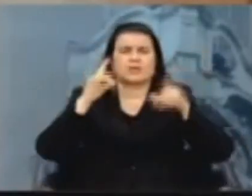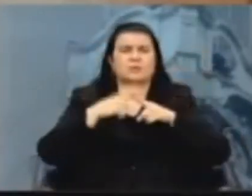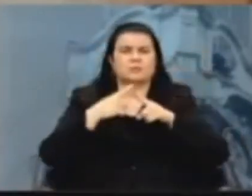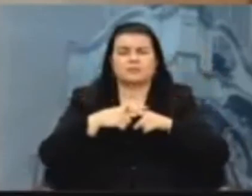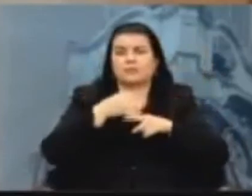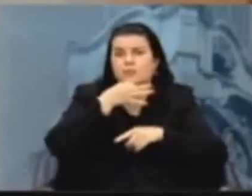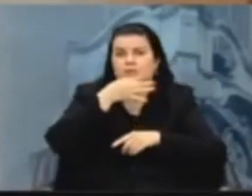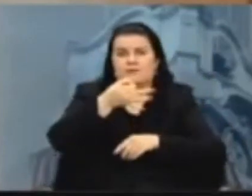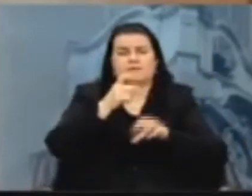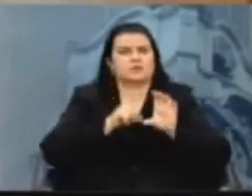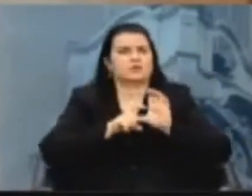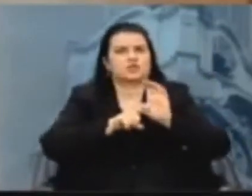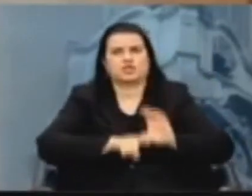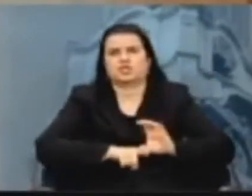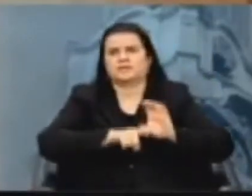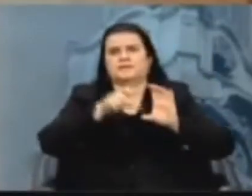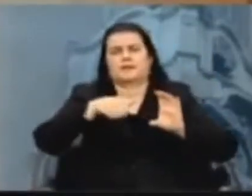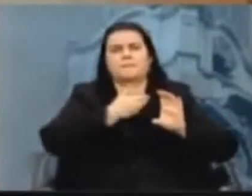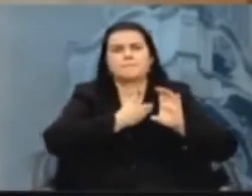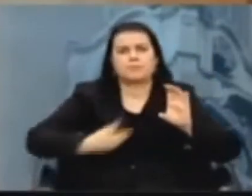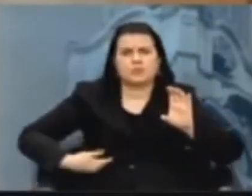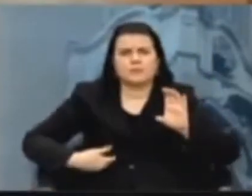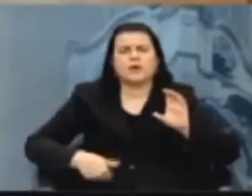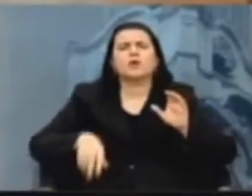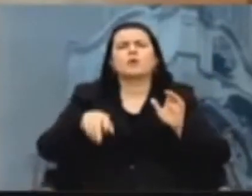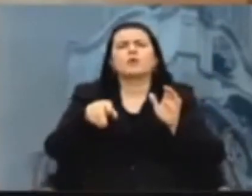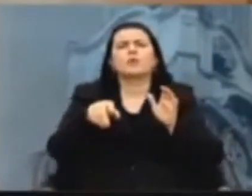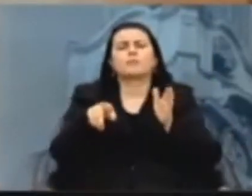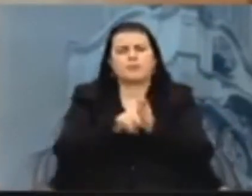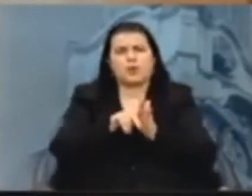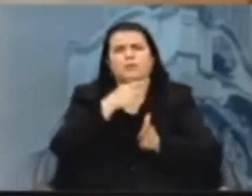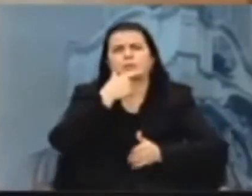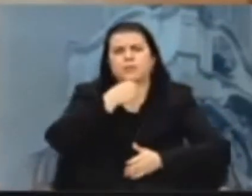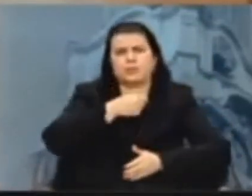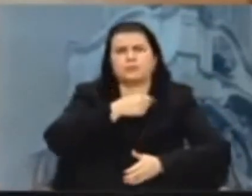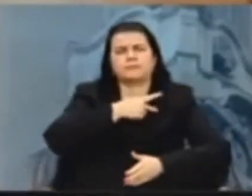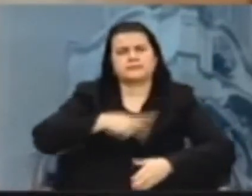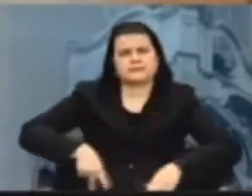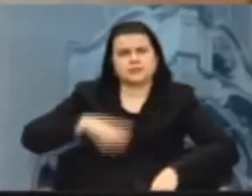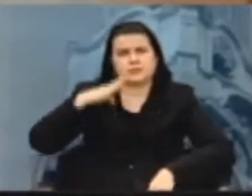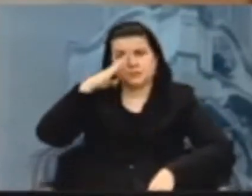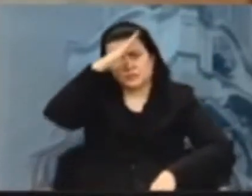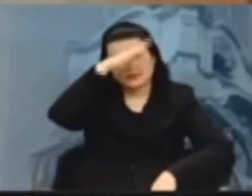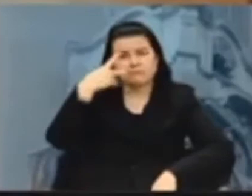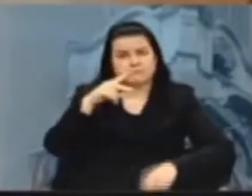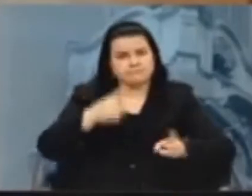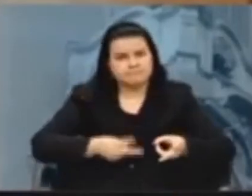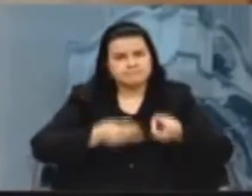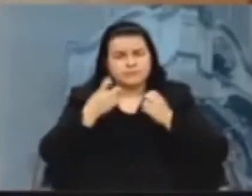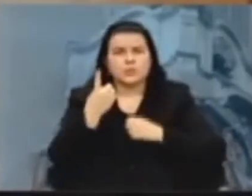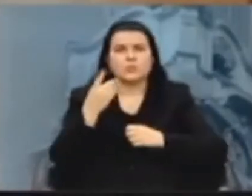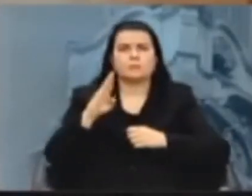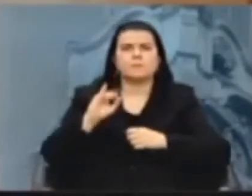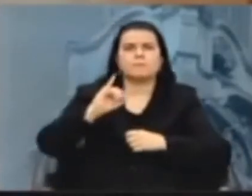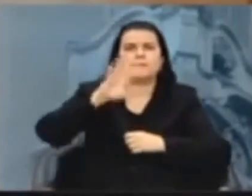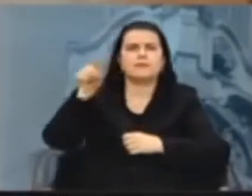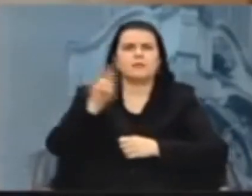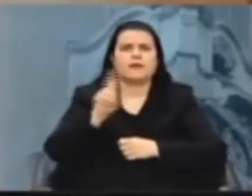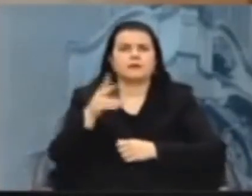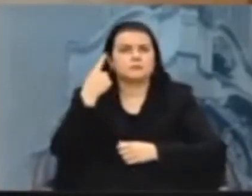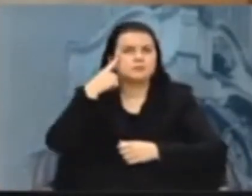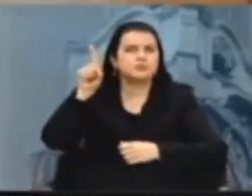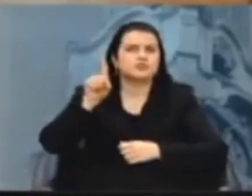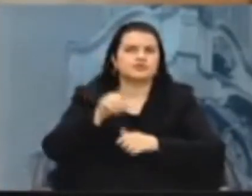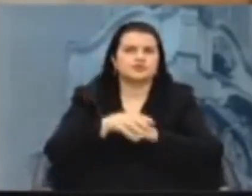escandalosa dívida pública que, segundo o próprio presidente Bolsonaro, consome mais de R$1 bilhão por